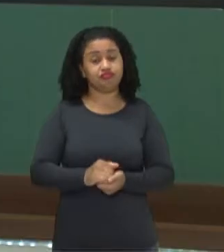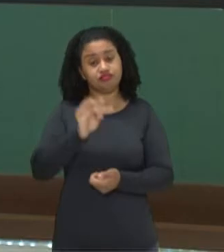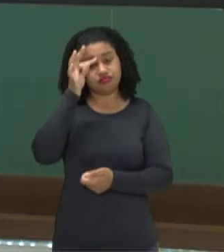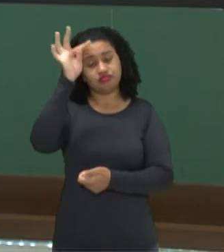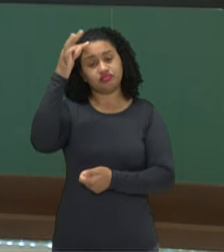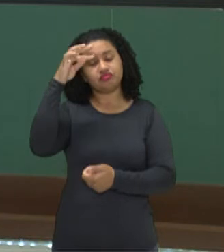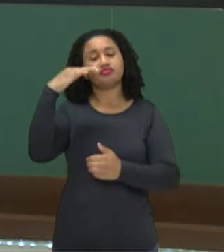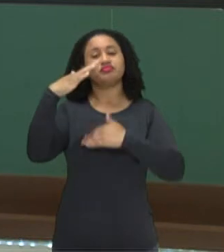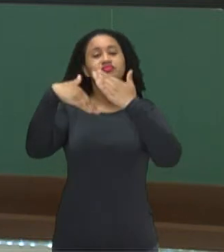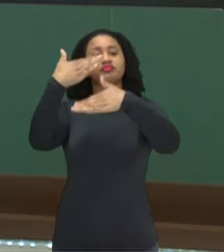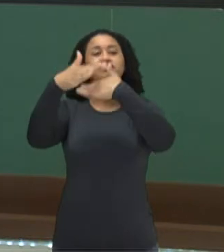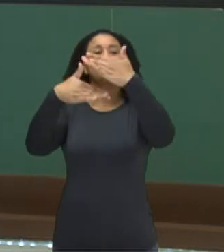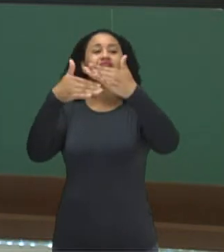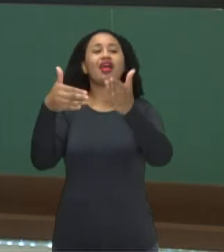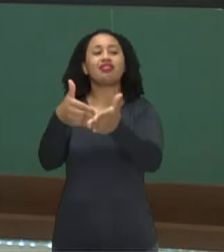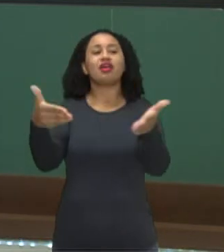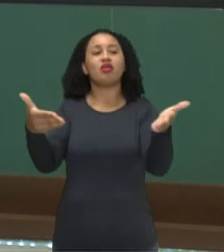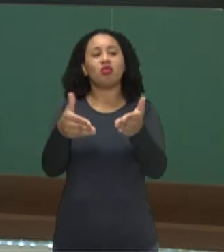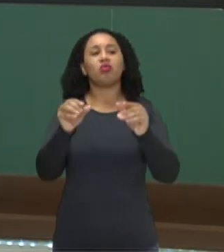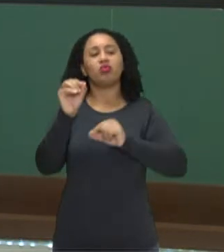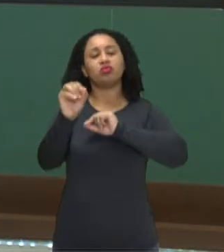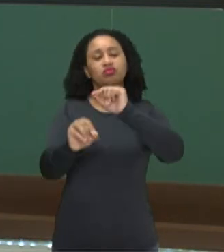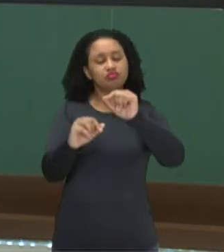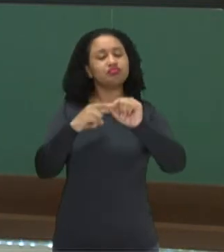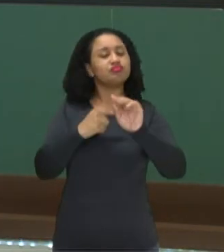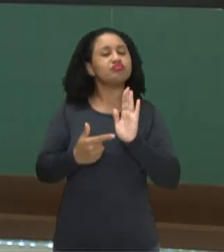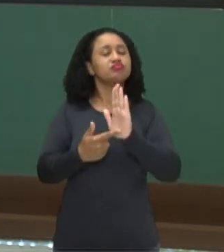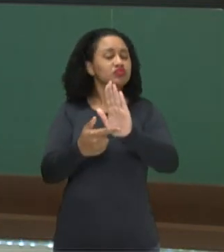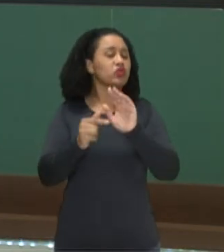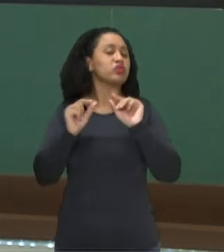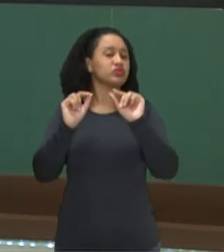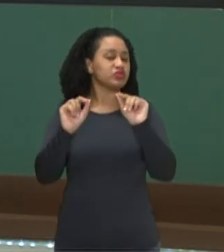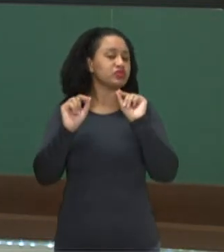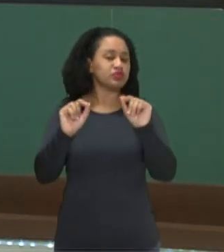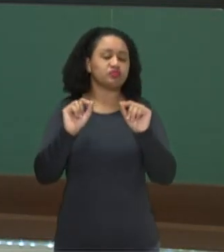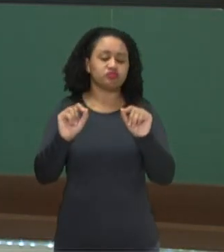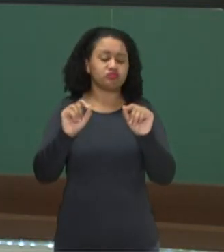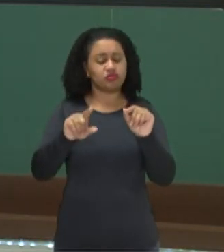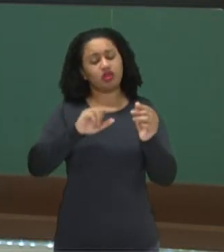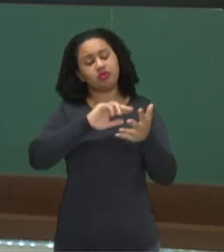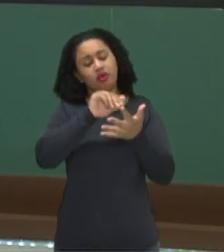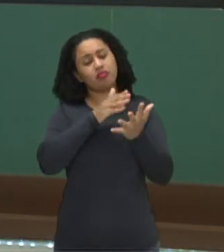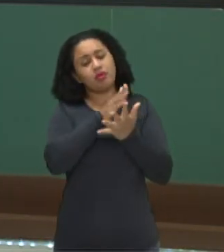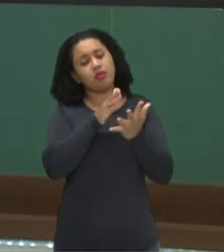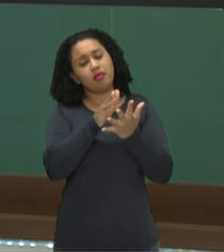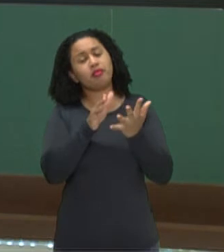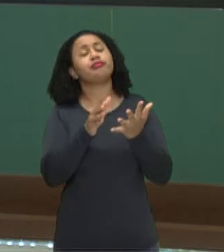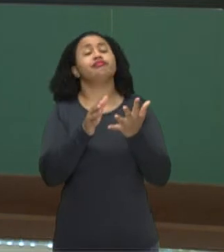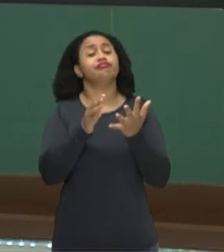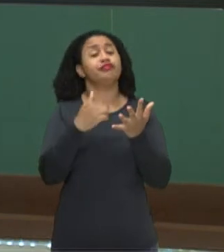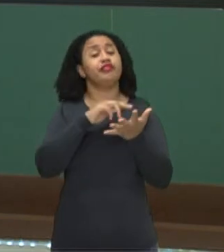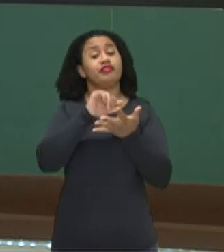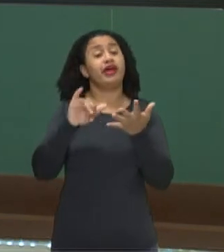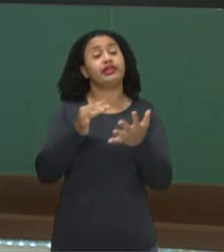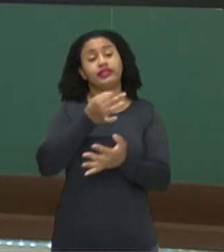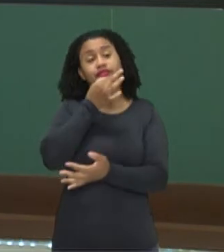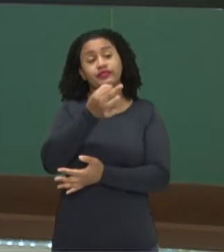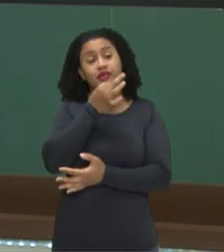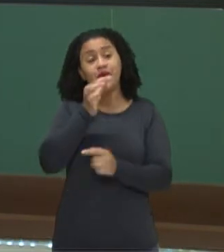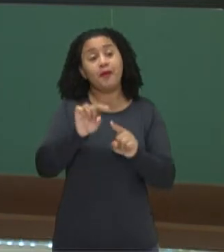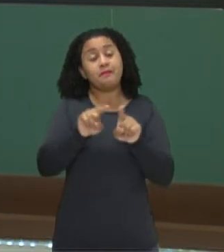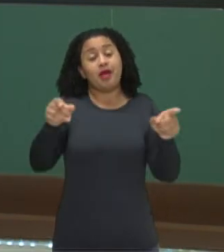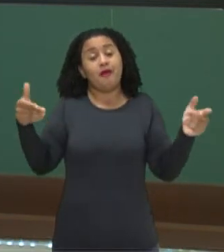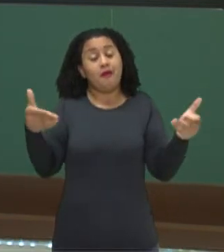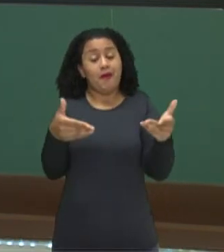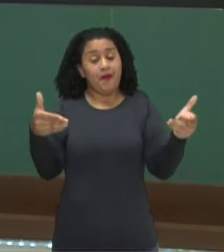da evolução, até hoje, então, elas apresentam, né, uma série de críticas, embora a gente tenha